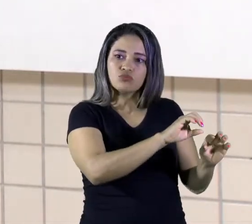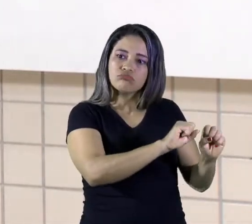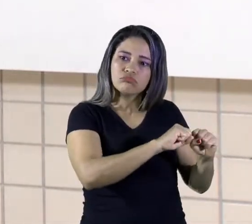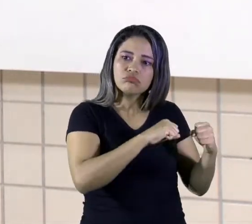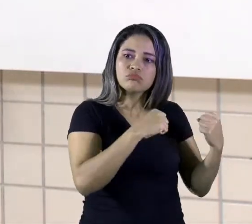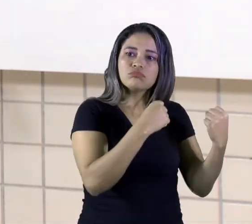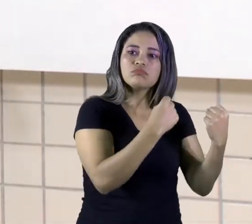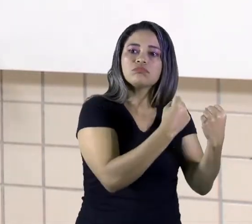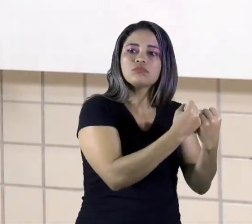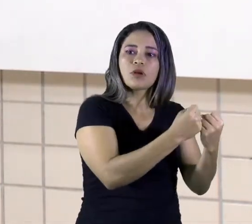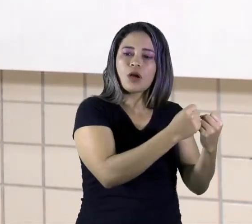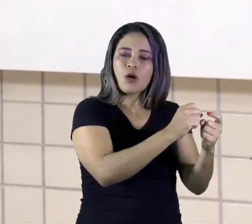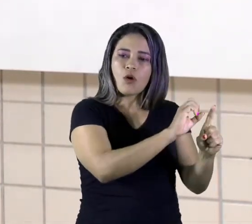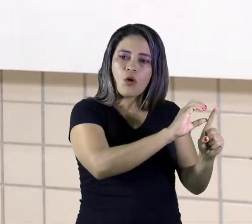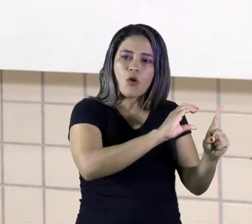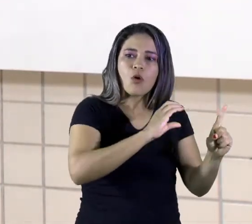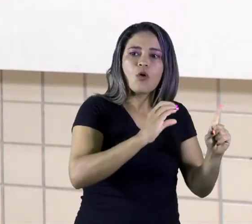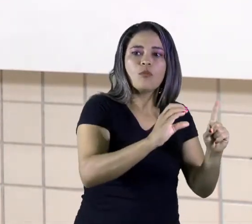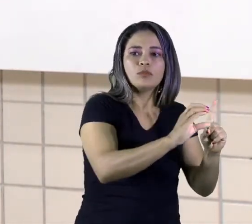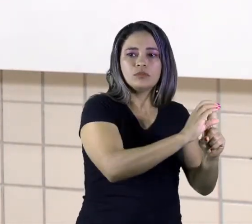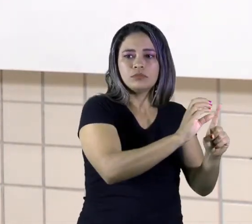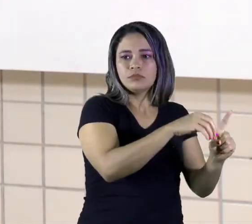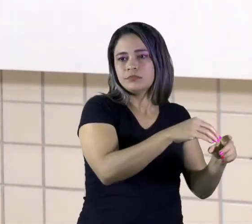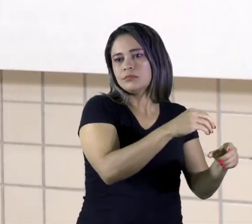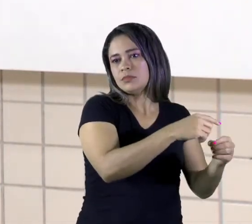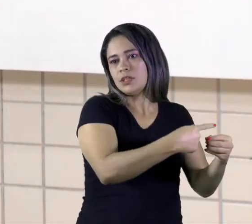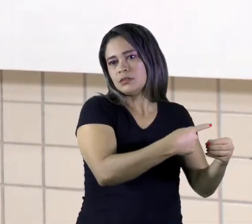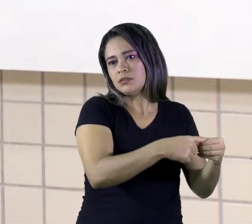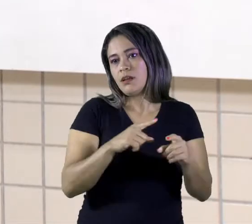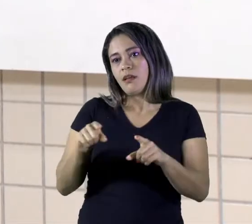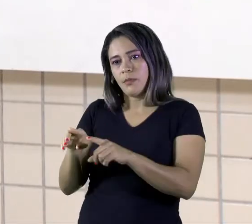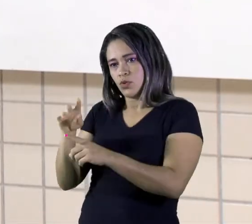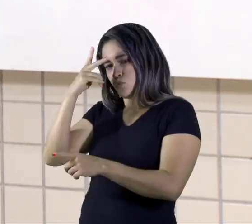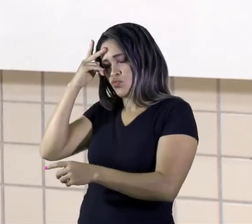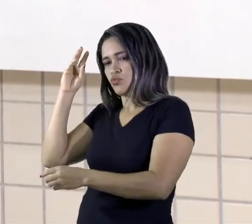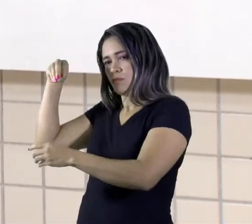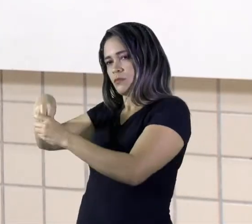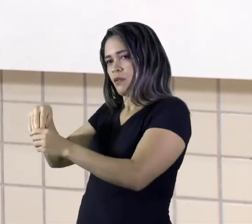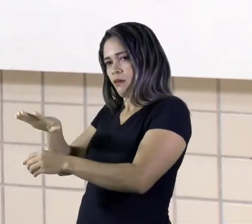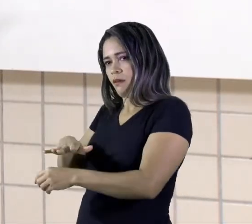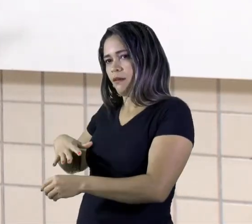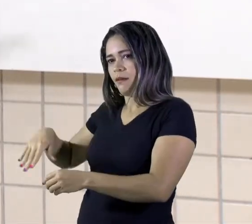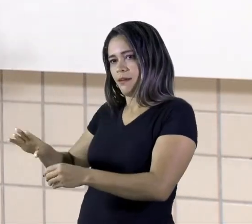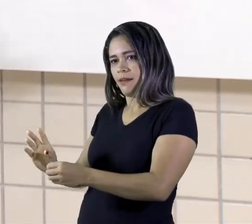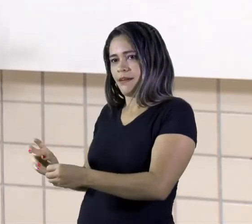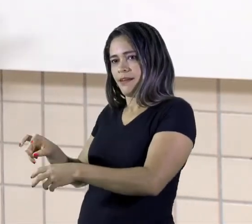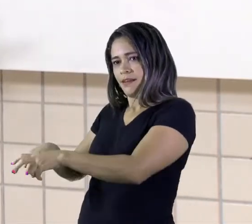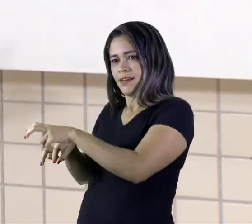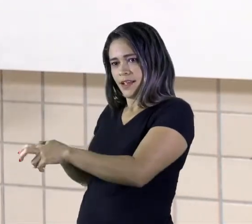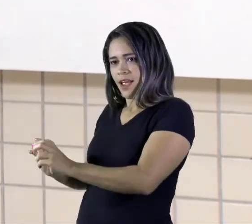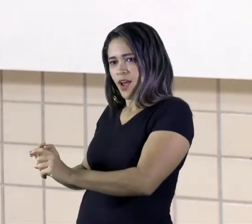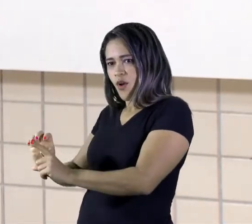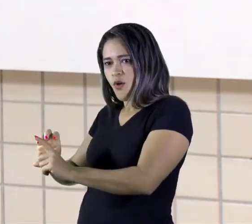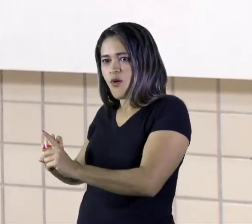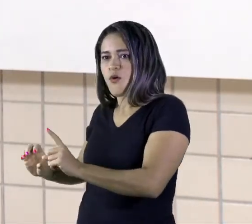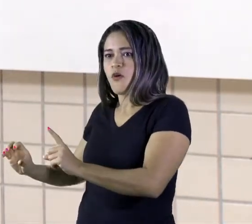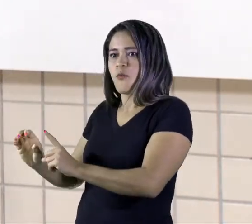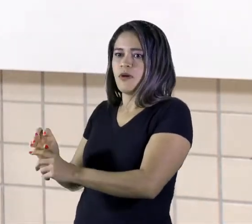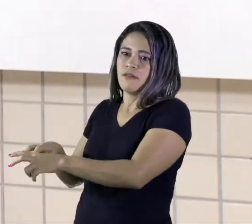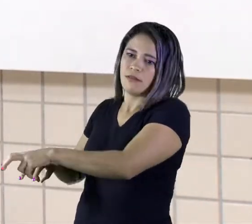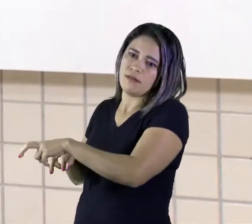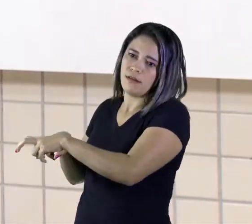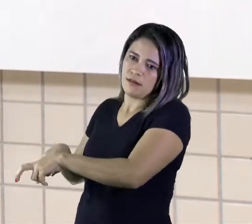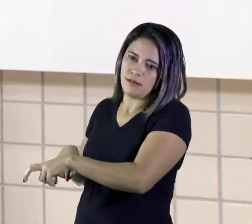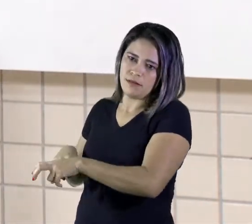que vivem no campo formam a comunidade rural. Então, quando você vê falar comunidade rural, quer dizer, ela mora